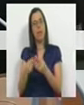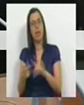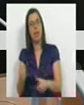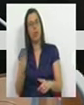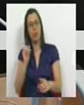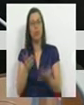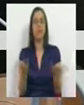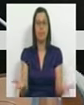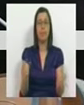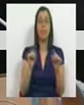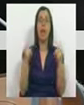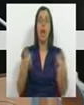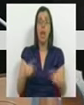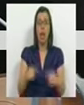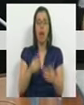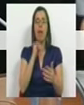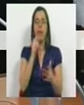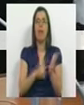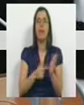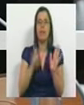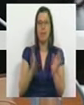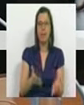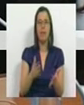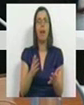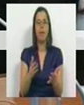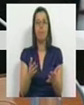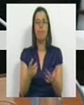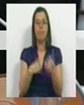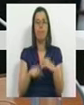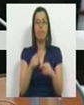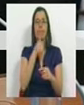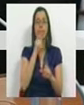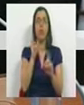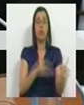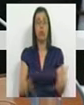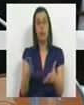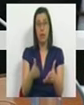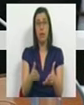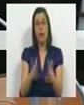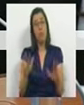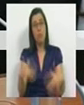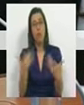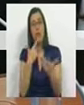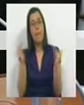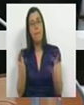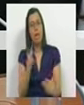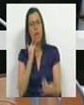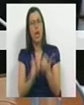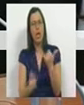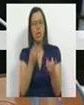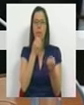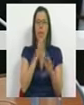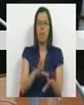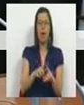material incomensurável. Existe uma premente necessidade de se delinear uma estratégia que permita minimizar os riscos de